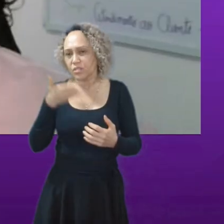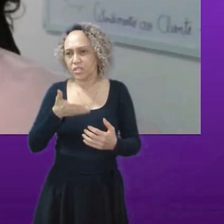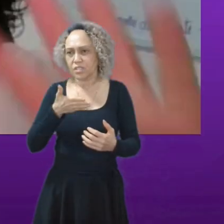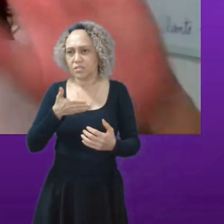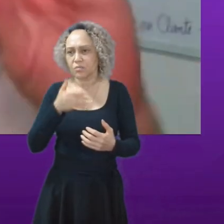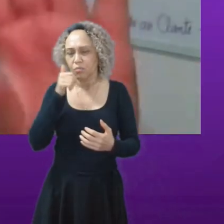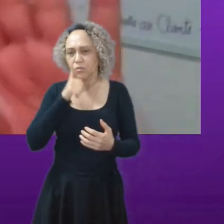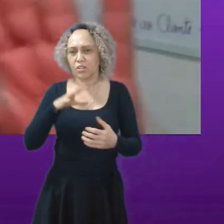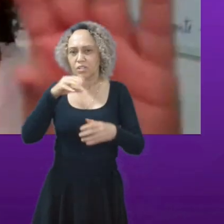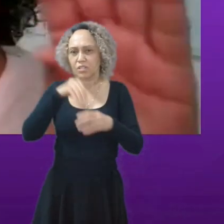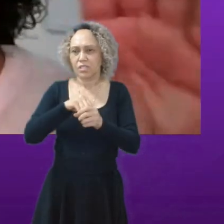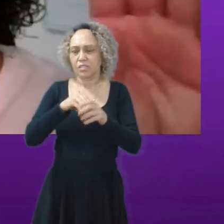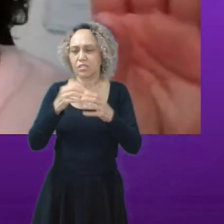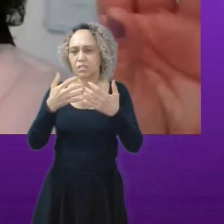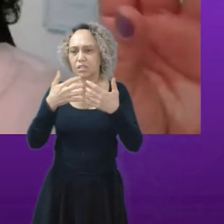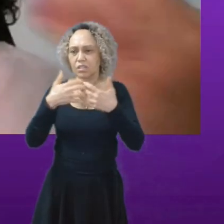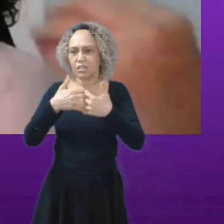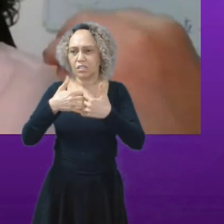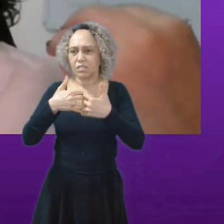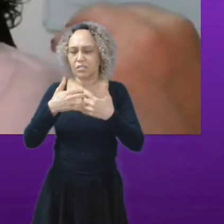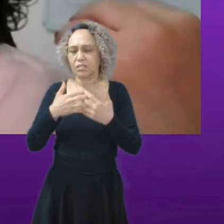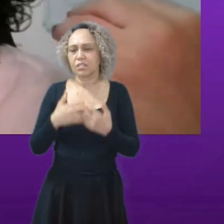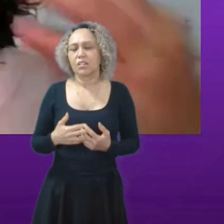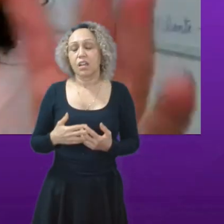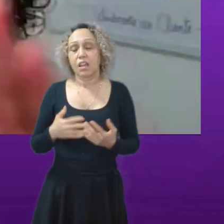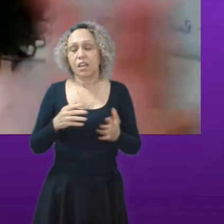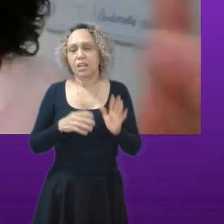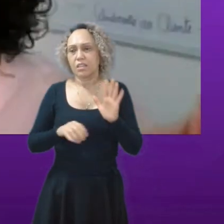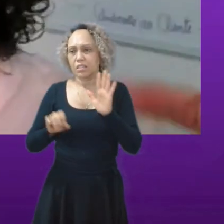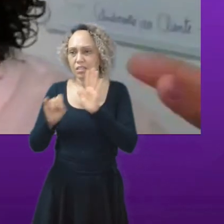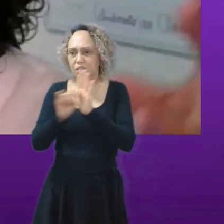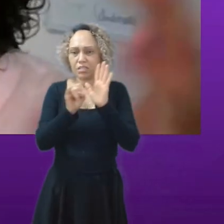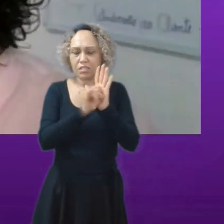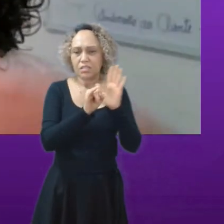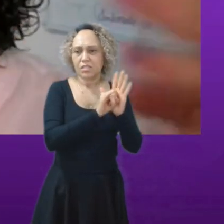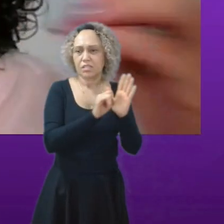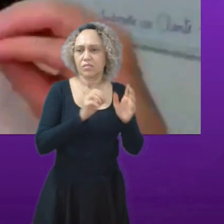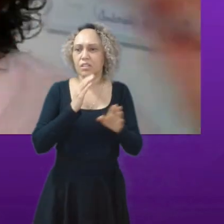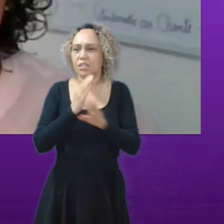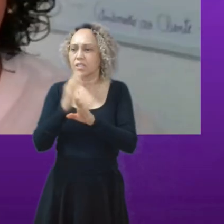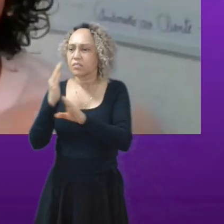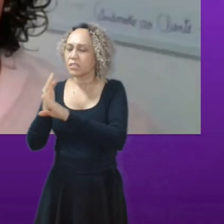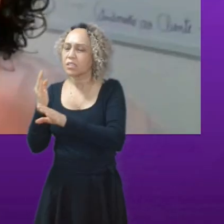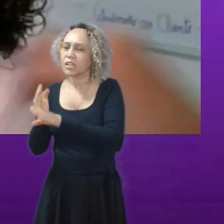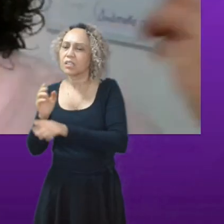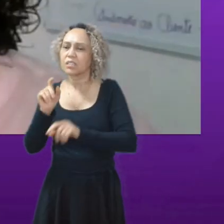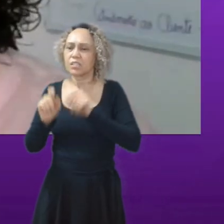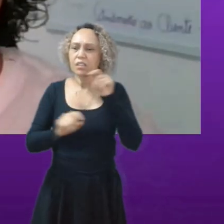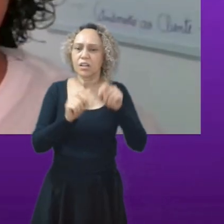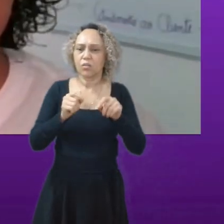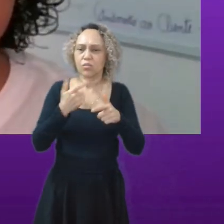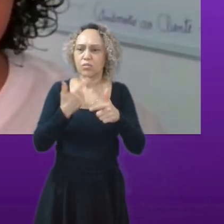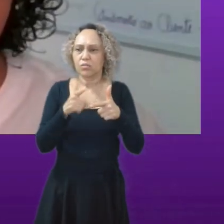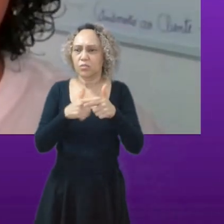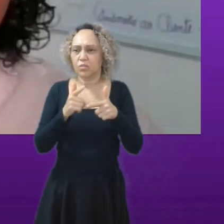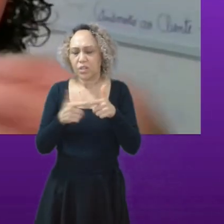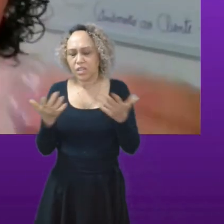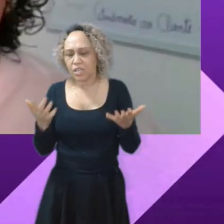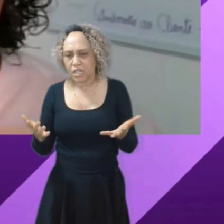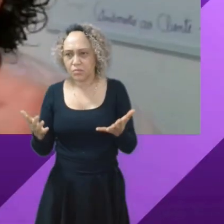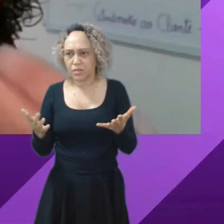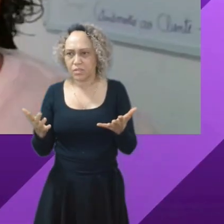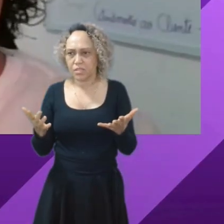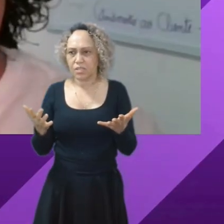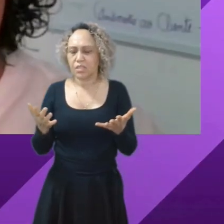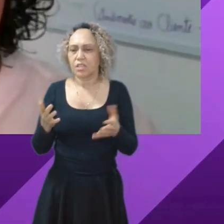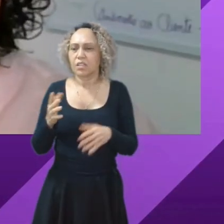muito porque é isso, essas identificações que eu estou trazendo agora dos problemas, das problemáticas que a gente tem dentro do universo digital,